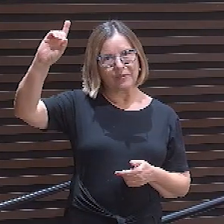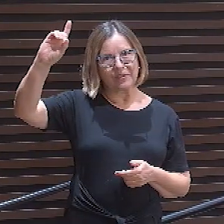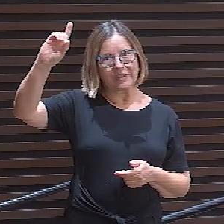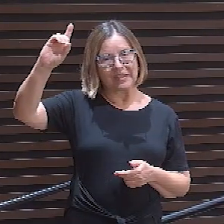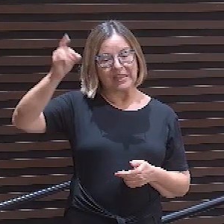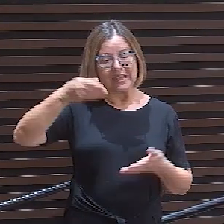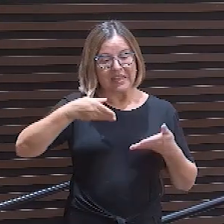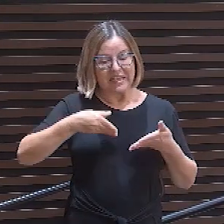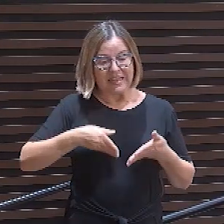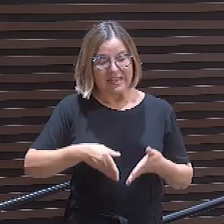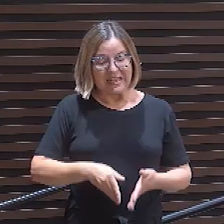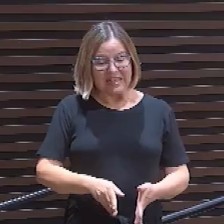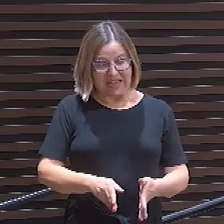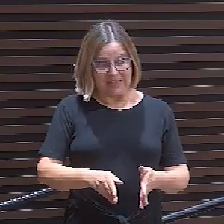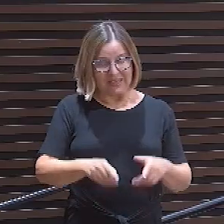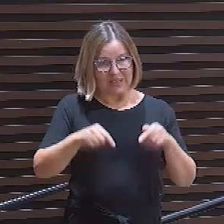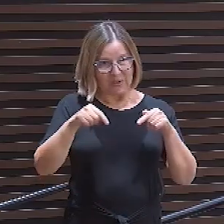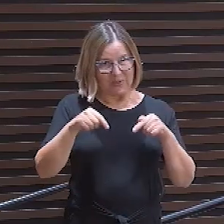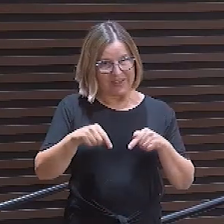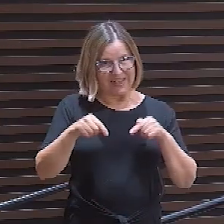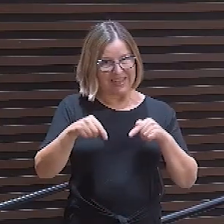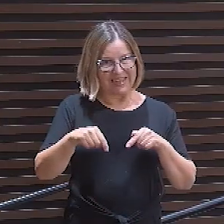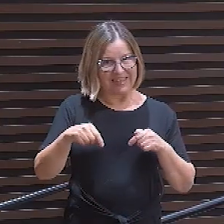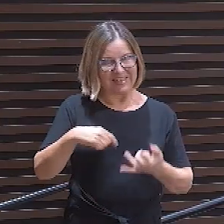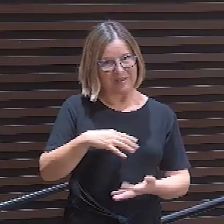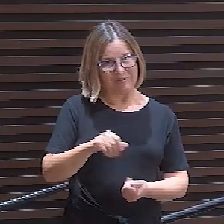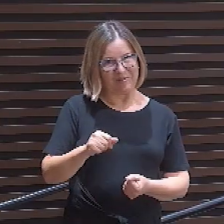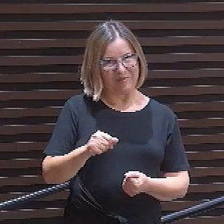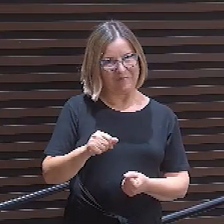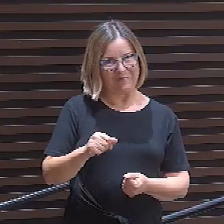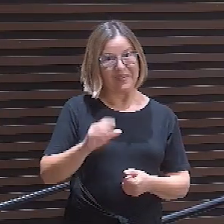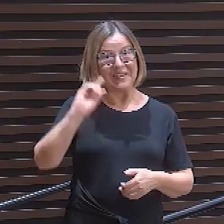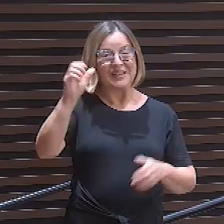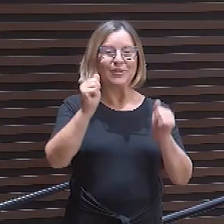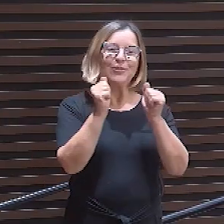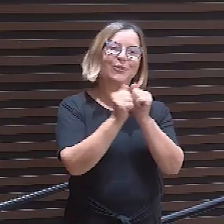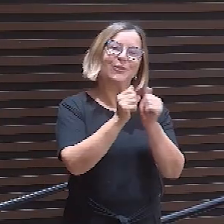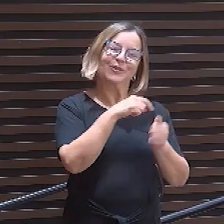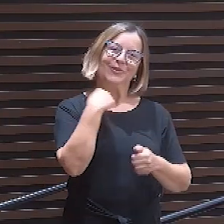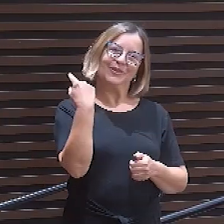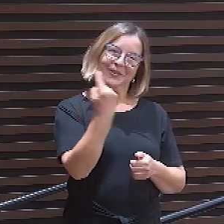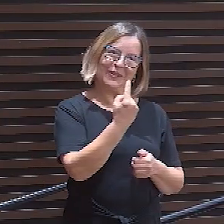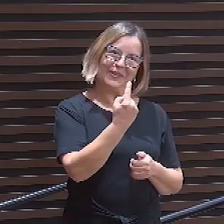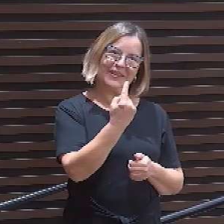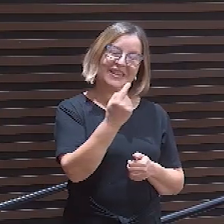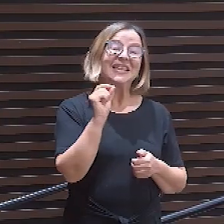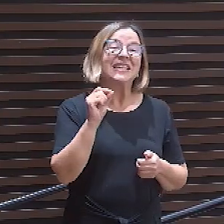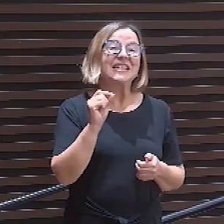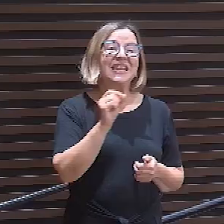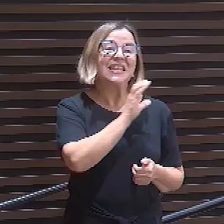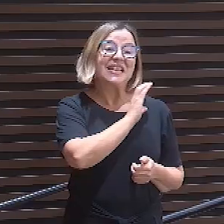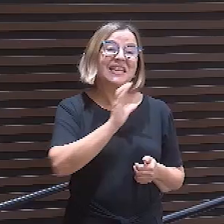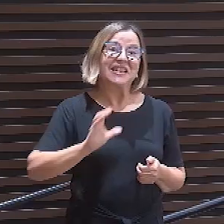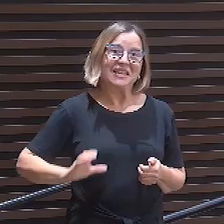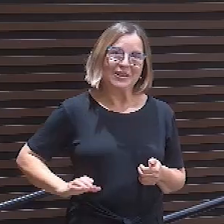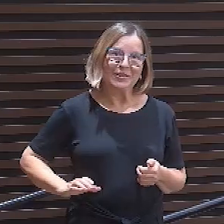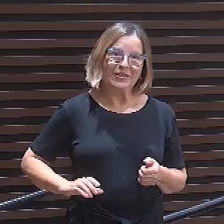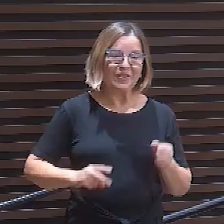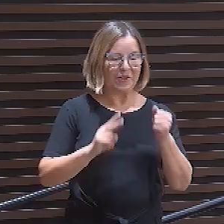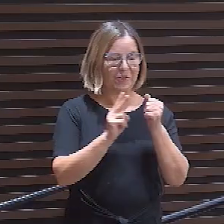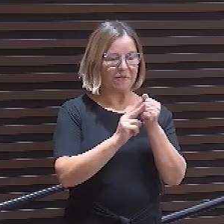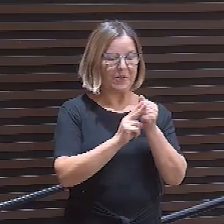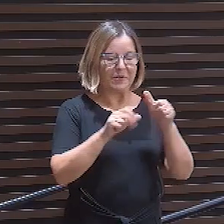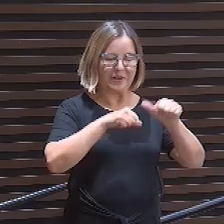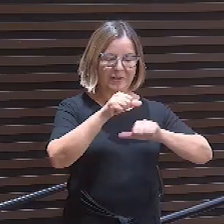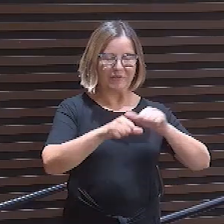encarnado, o Deus conosco, Emanuel, Cristo, o Verbo que se fez